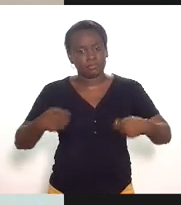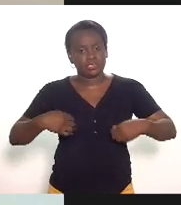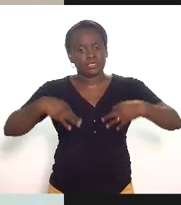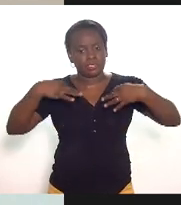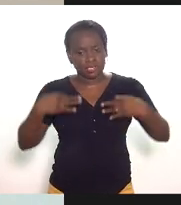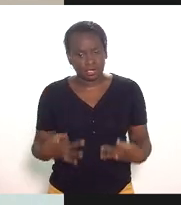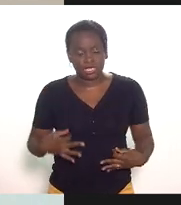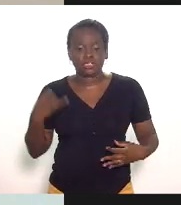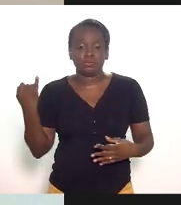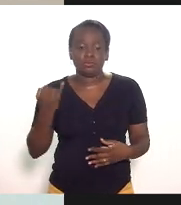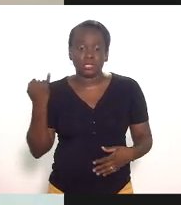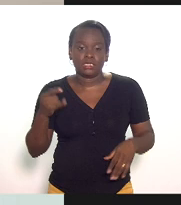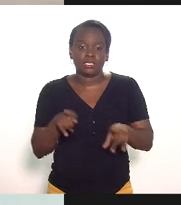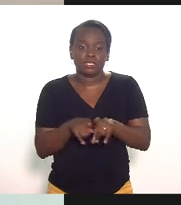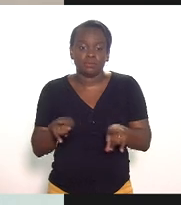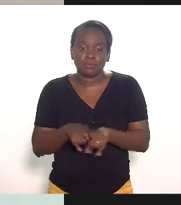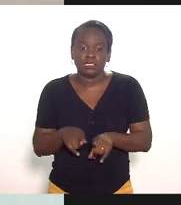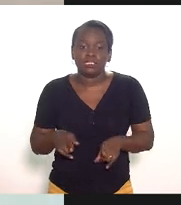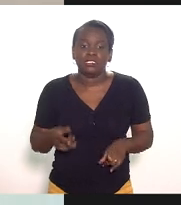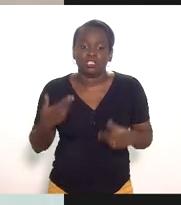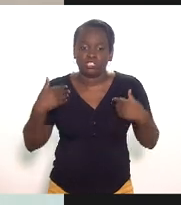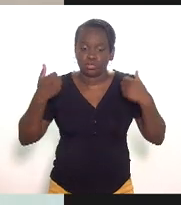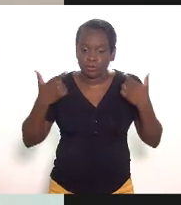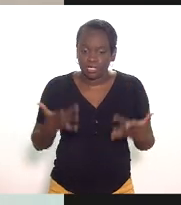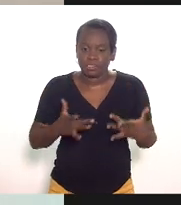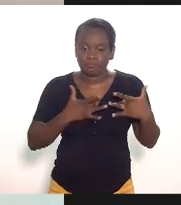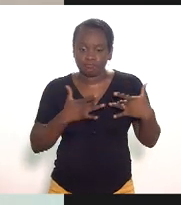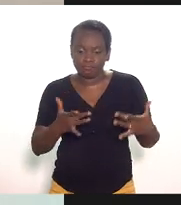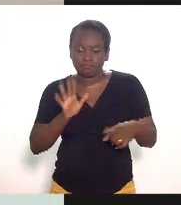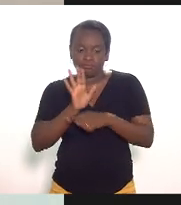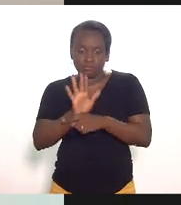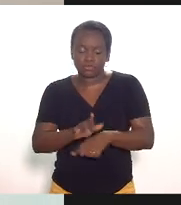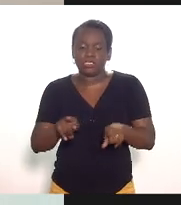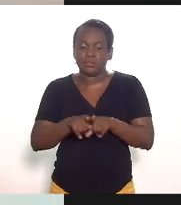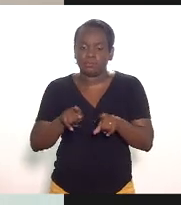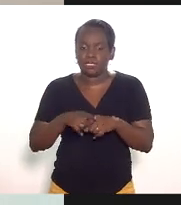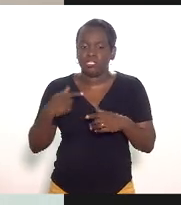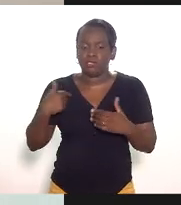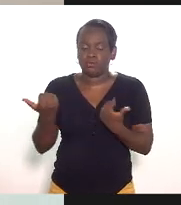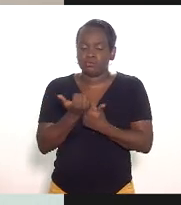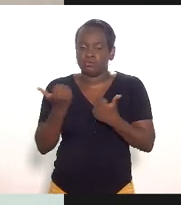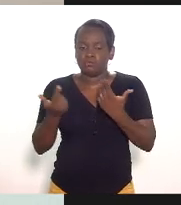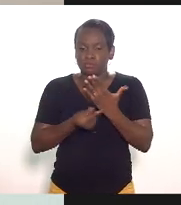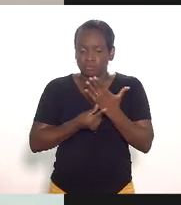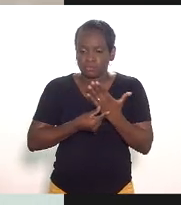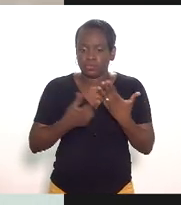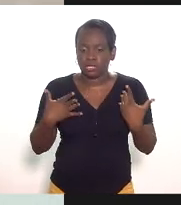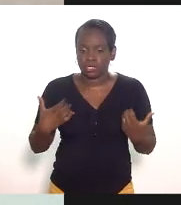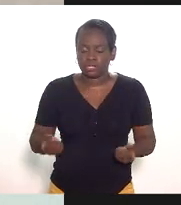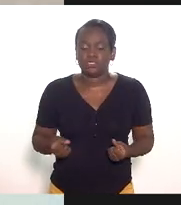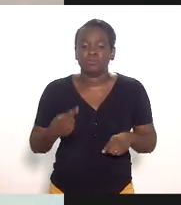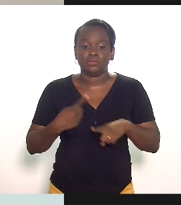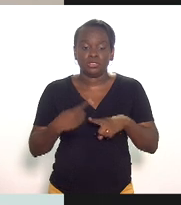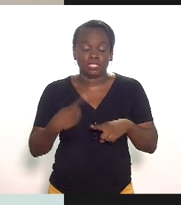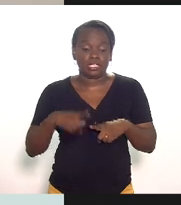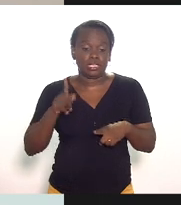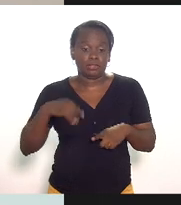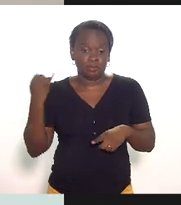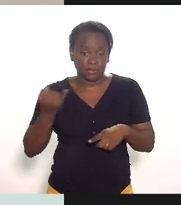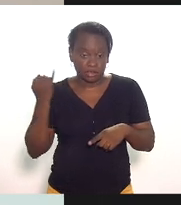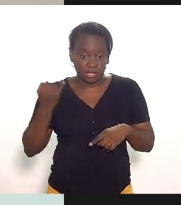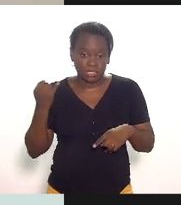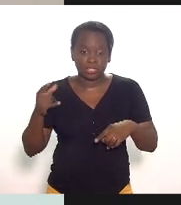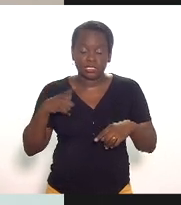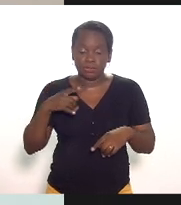eu acho que é importantíssimo, queria até me colocar à disposição, se puder ser coautora também desse projeto, para o Rejane, porque eu acho que é fundamental ter